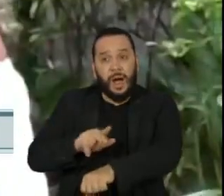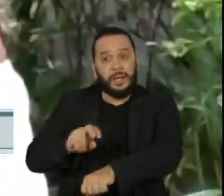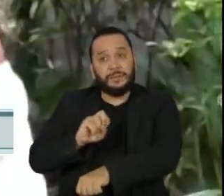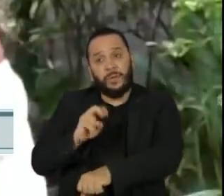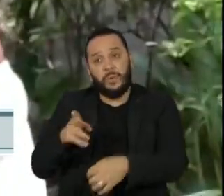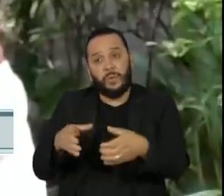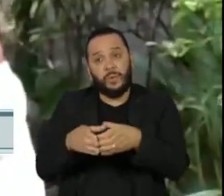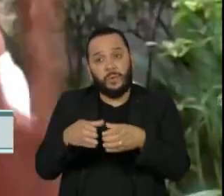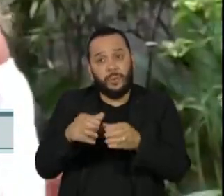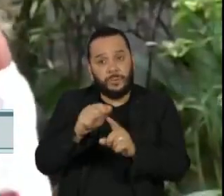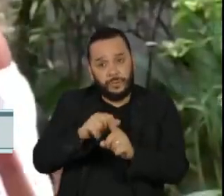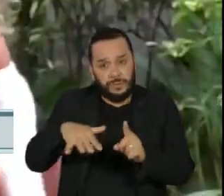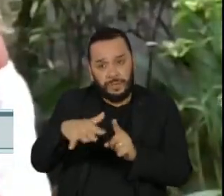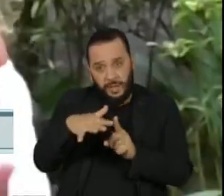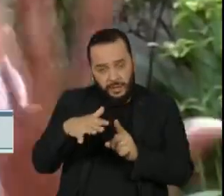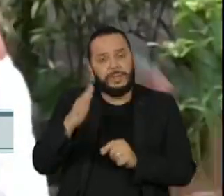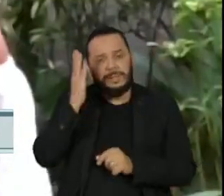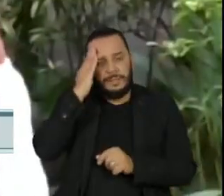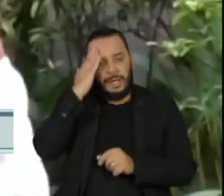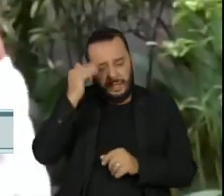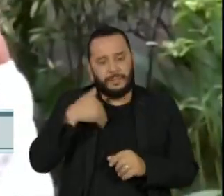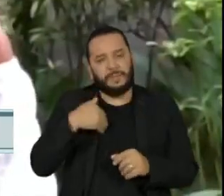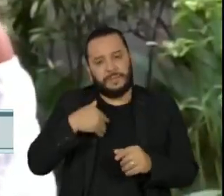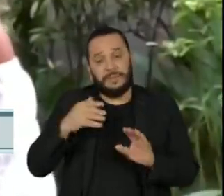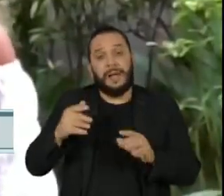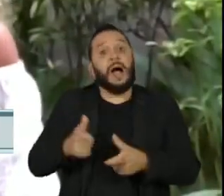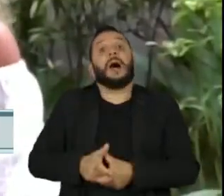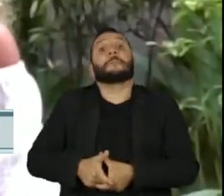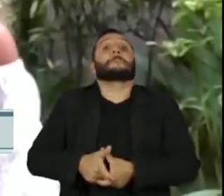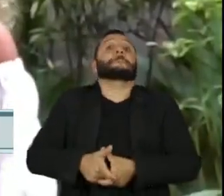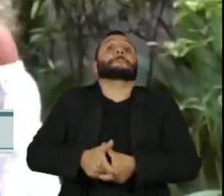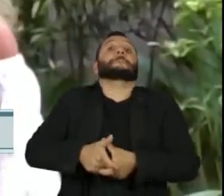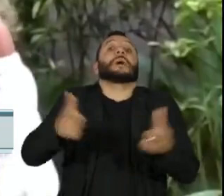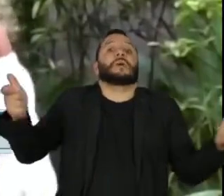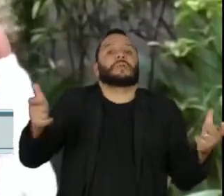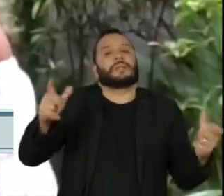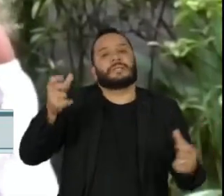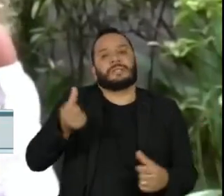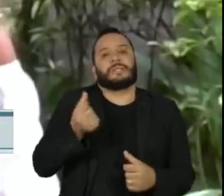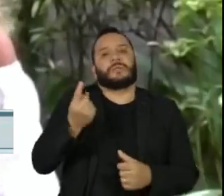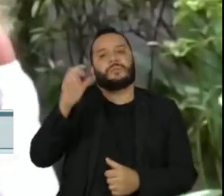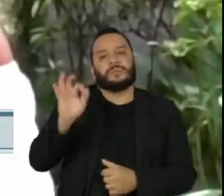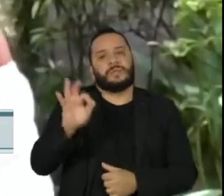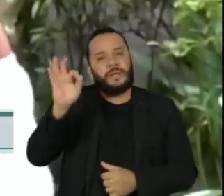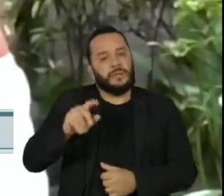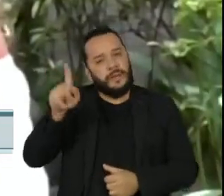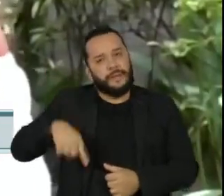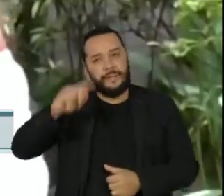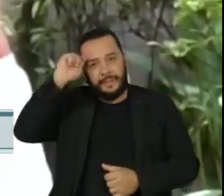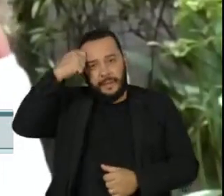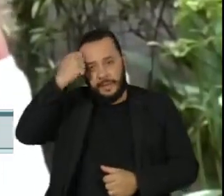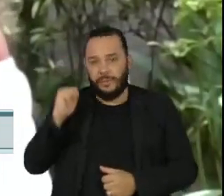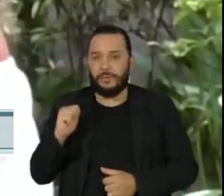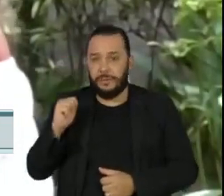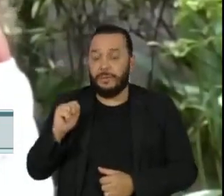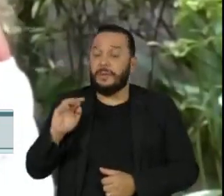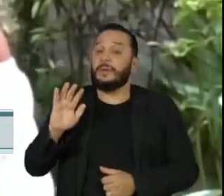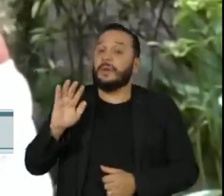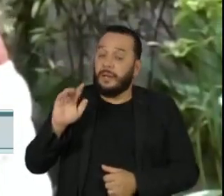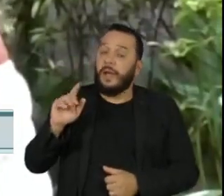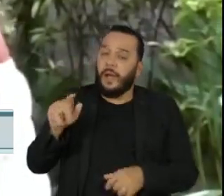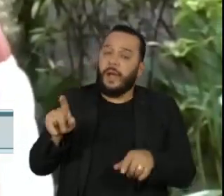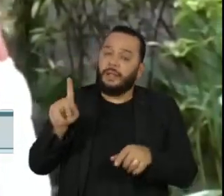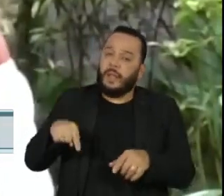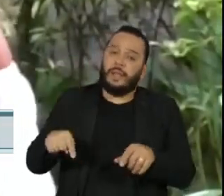da juventude negra ser a maioria nesse país, né? 61% dos jovens são negros, são também de classes